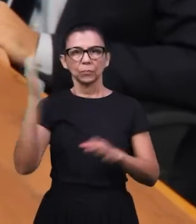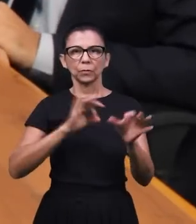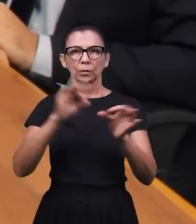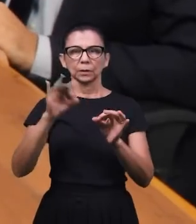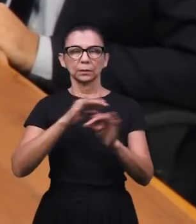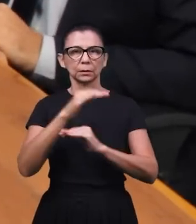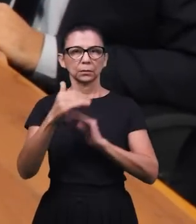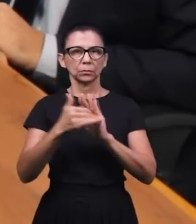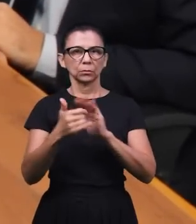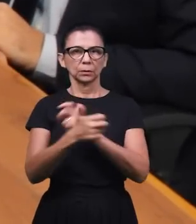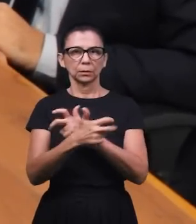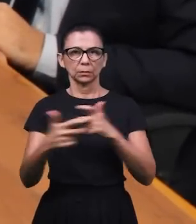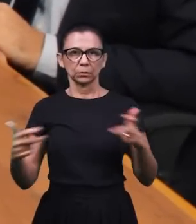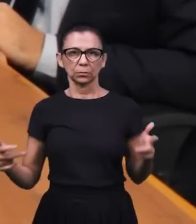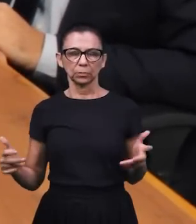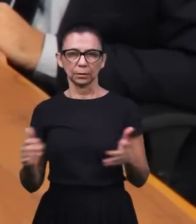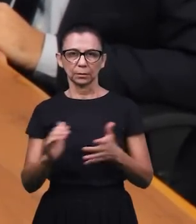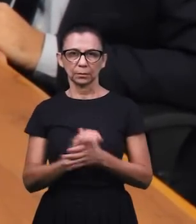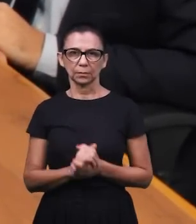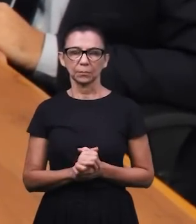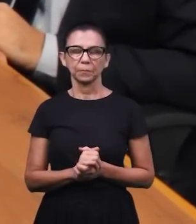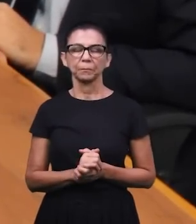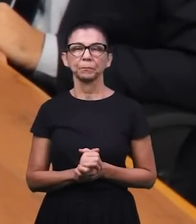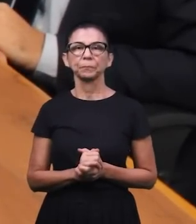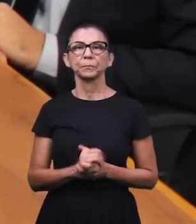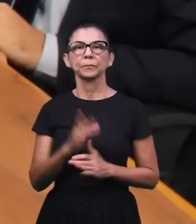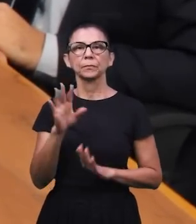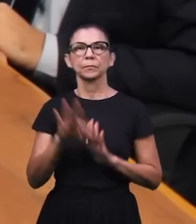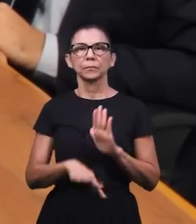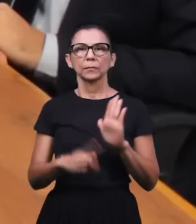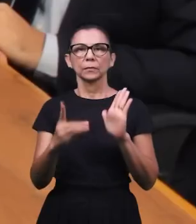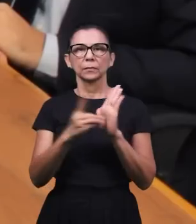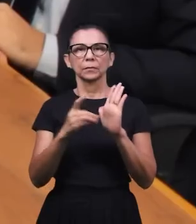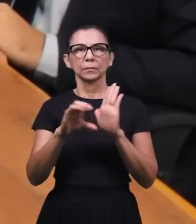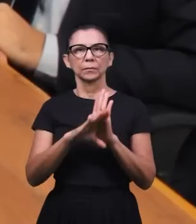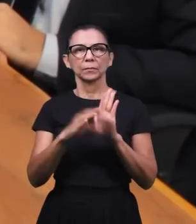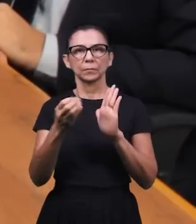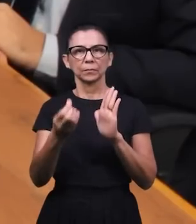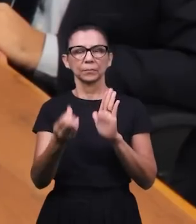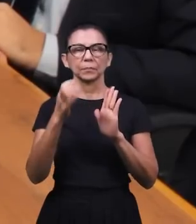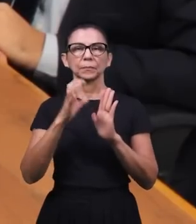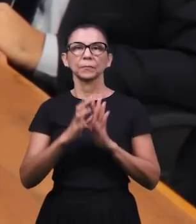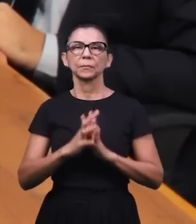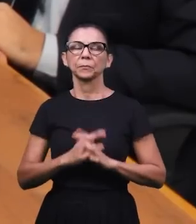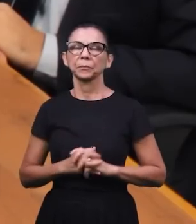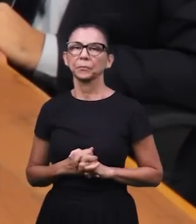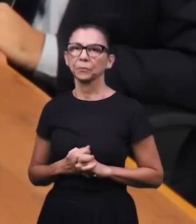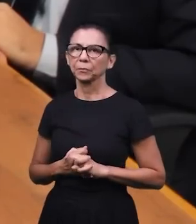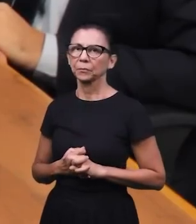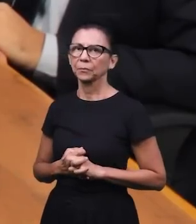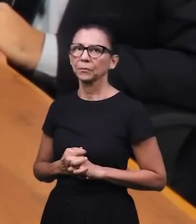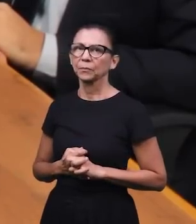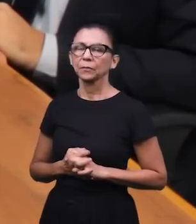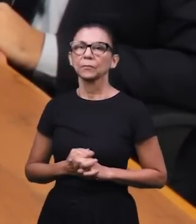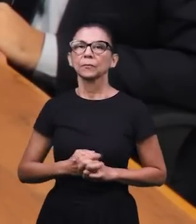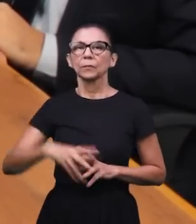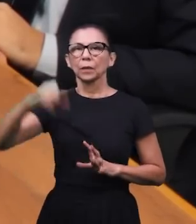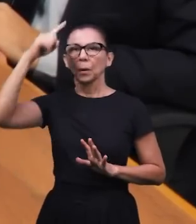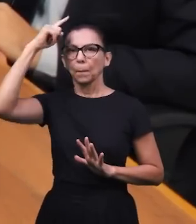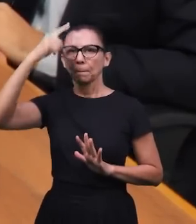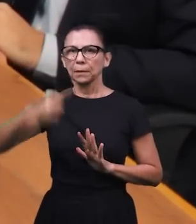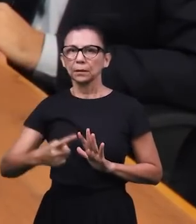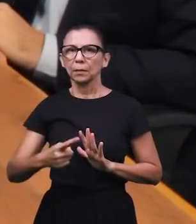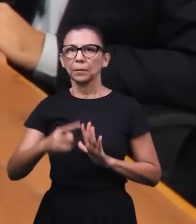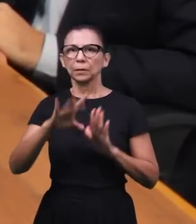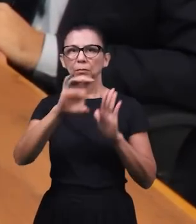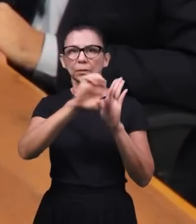Né? Coloca. Agora, a questão do diálogo é o seguinte, aqui diz o texto aqui em Deuteronômio 6, de 1 a 7. Estes são, pois, os mandamentos,